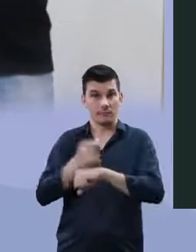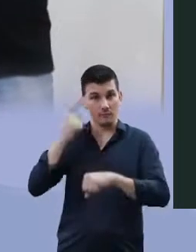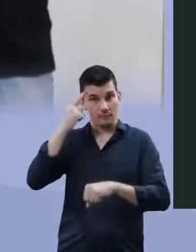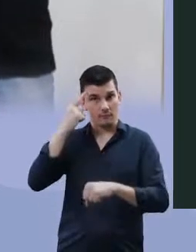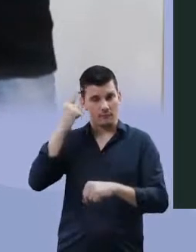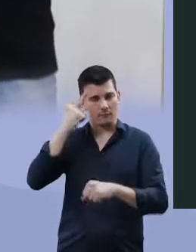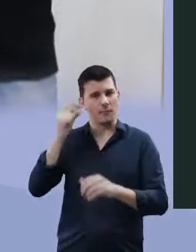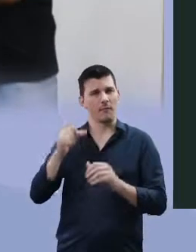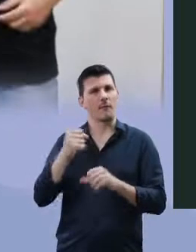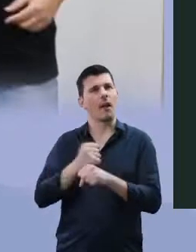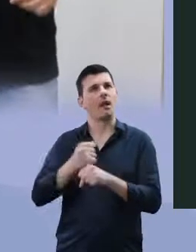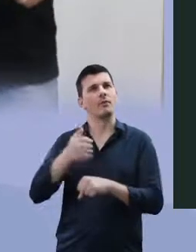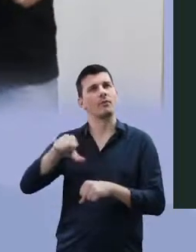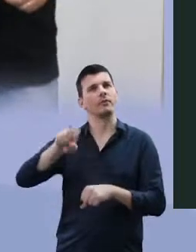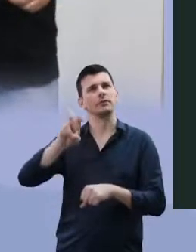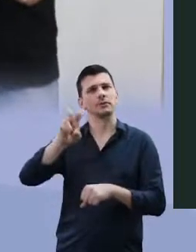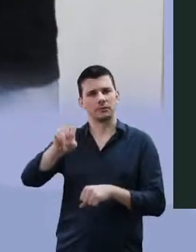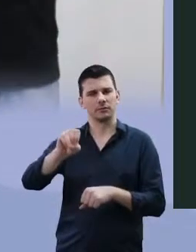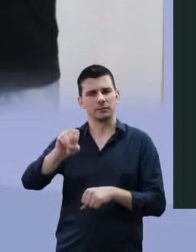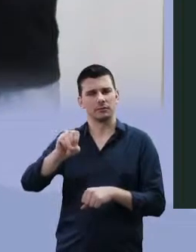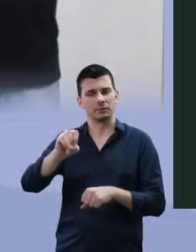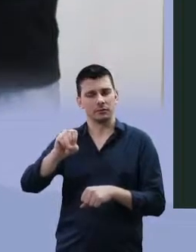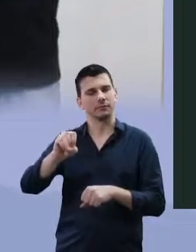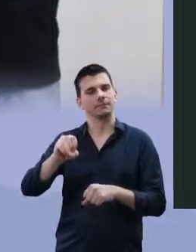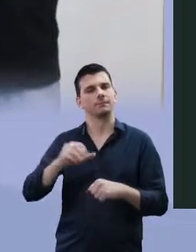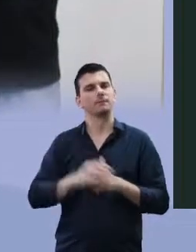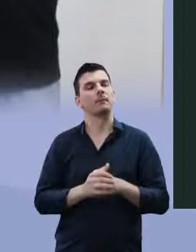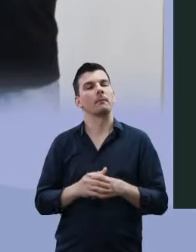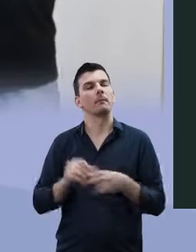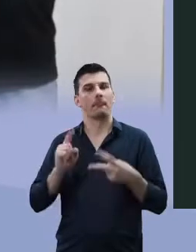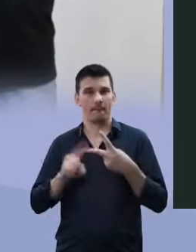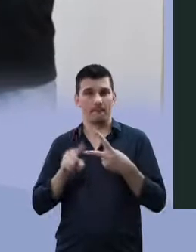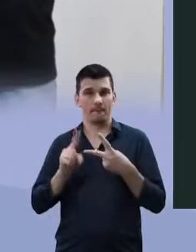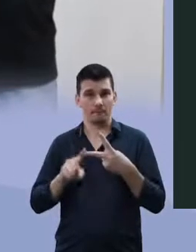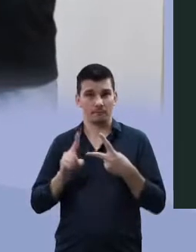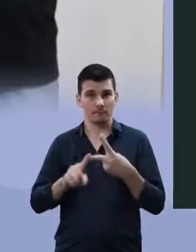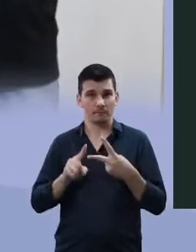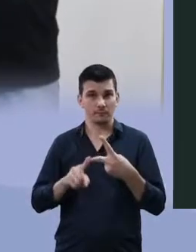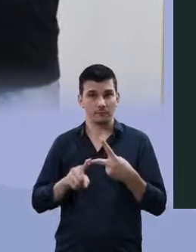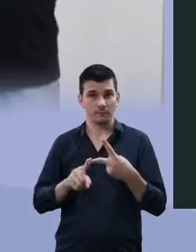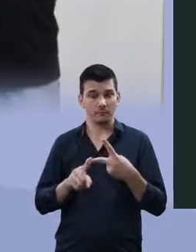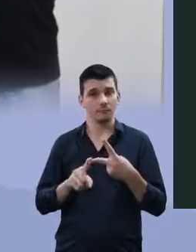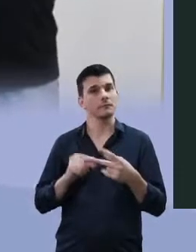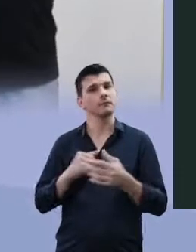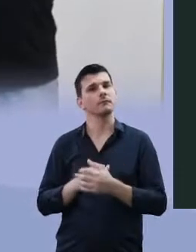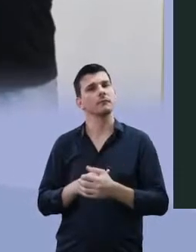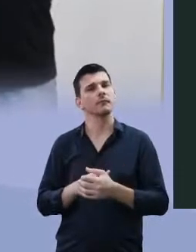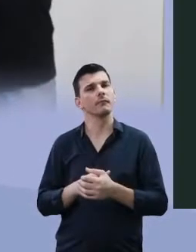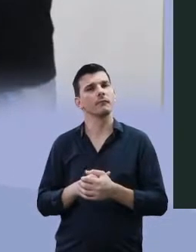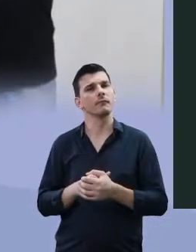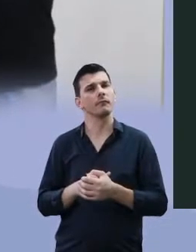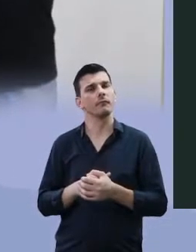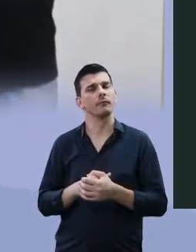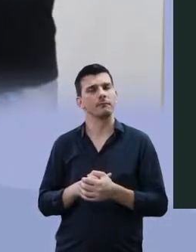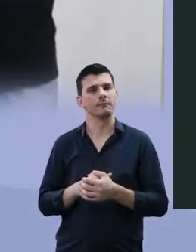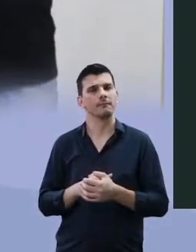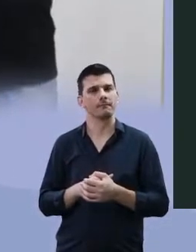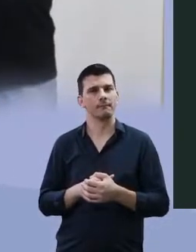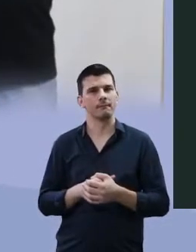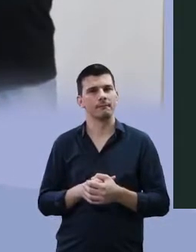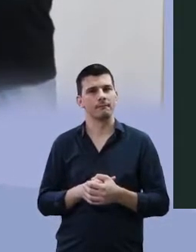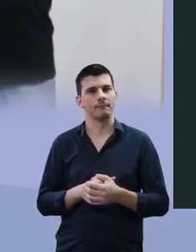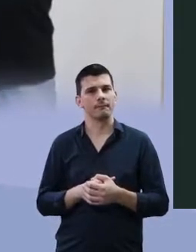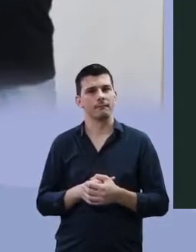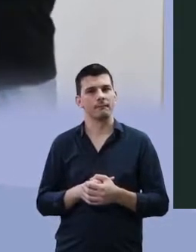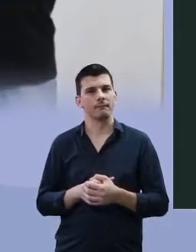um pouco à nossa temporalidade, o Antônio Sérgio é contemporâneo, né? O Florestan Fernandes,